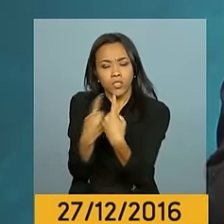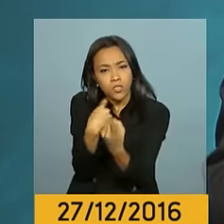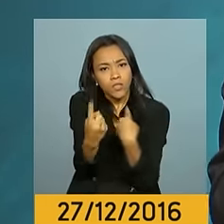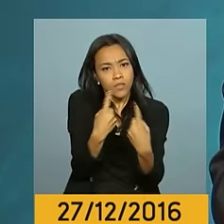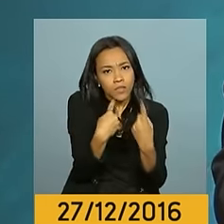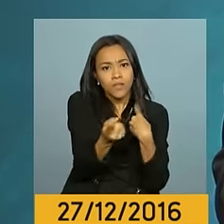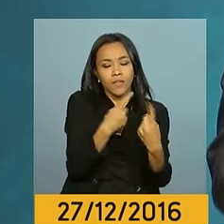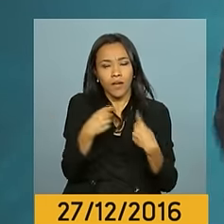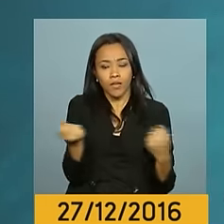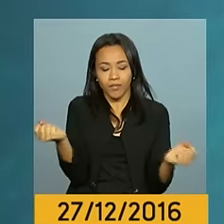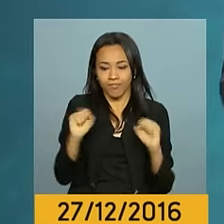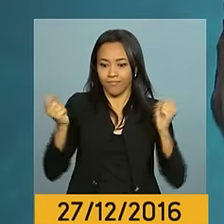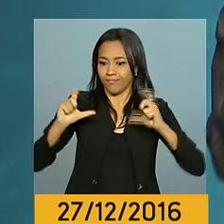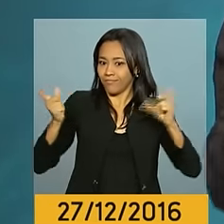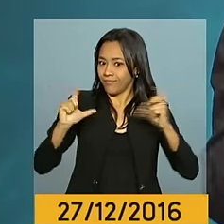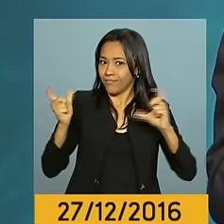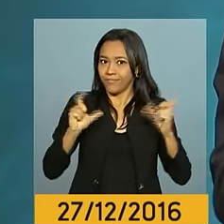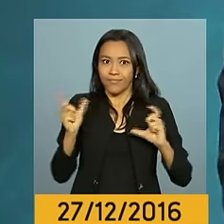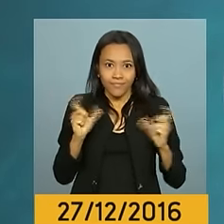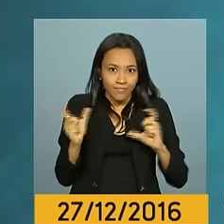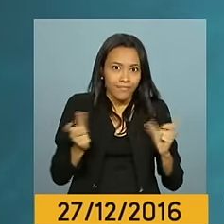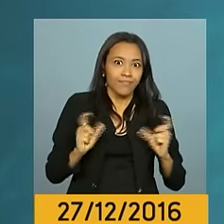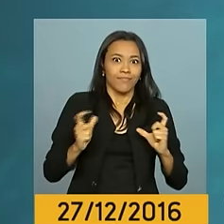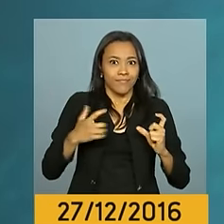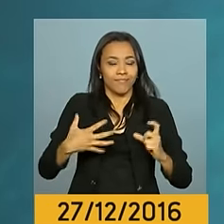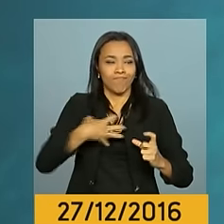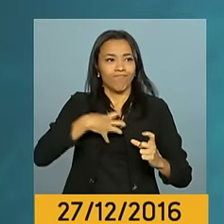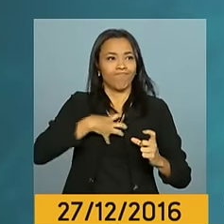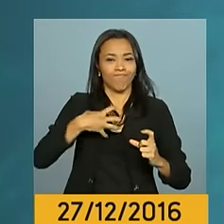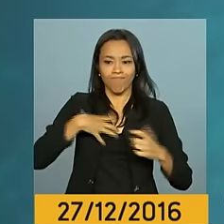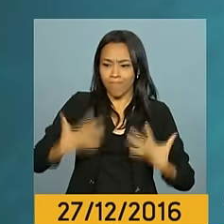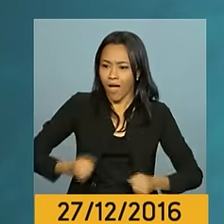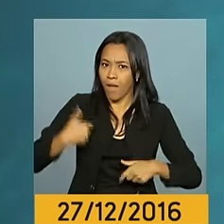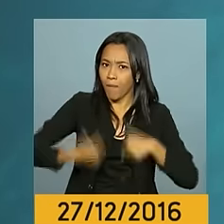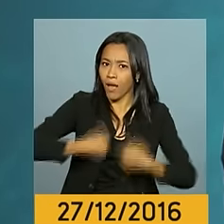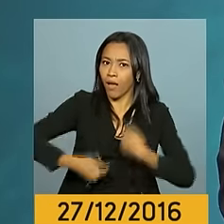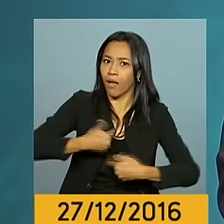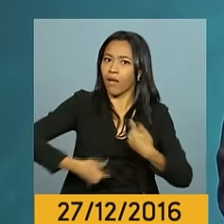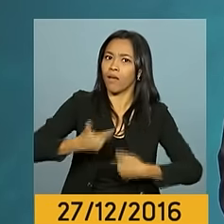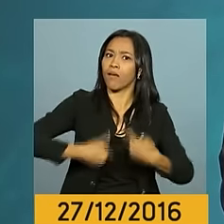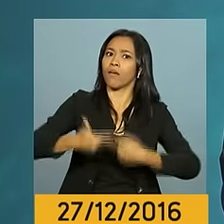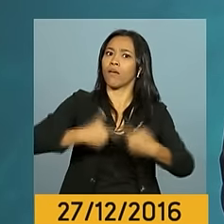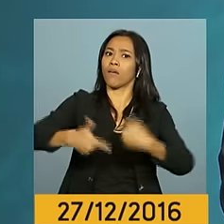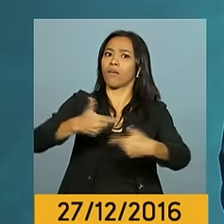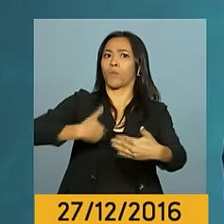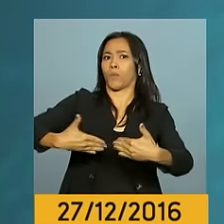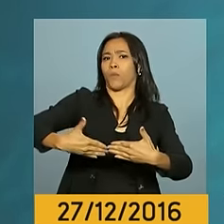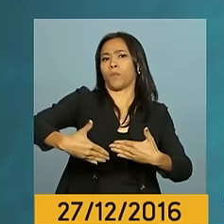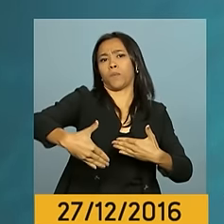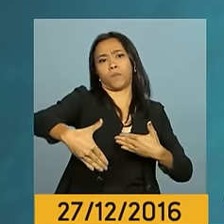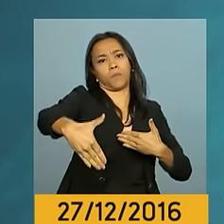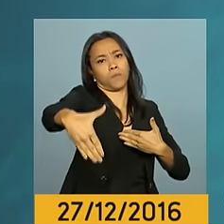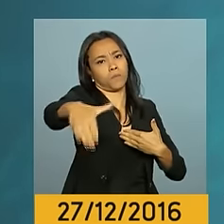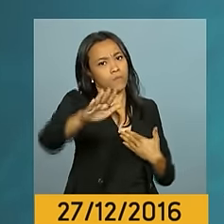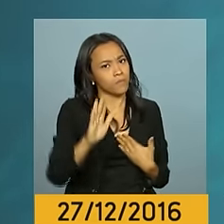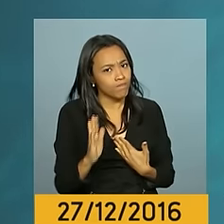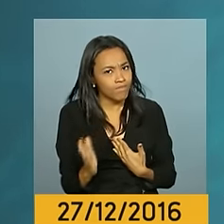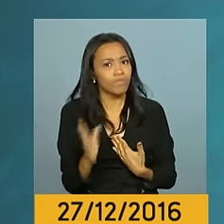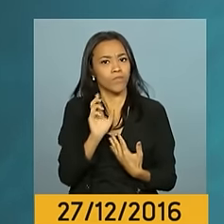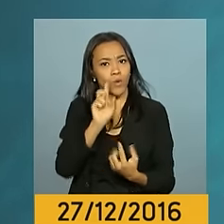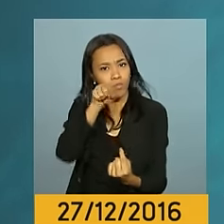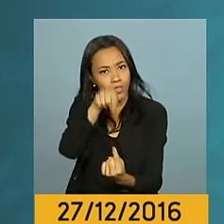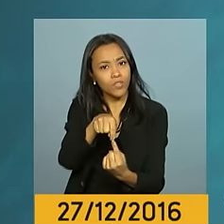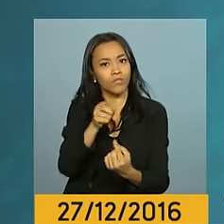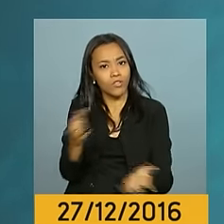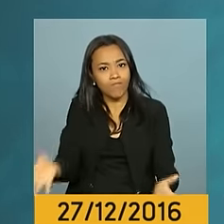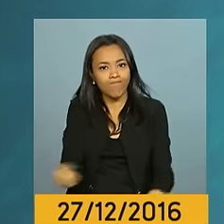nos entusiasma e nos leva adiante em todas as nossas lutas em favor eh